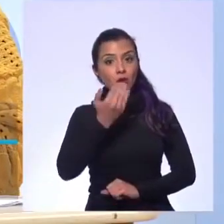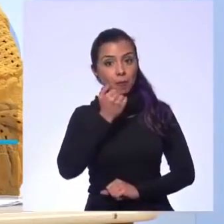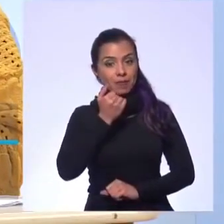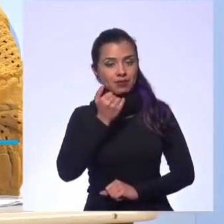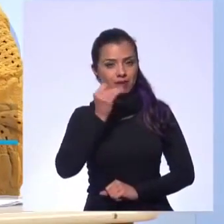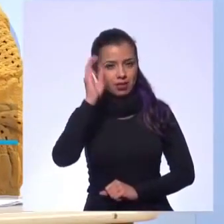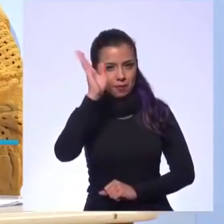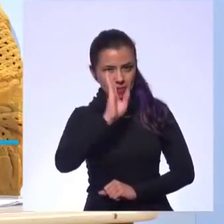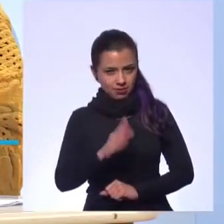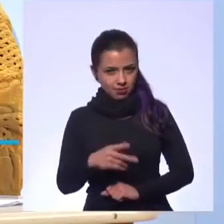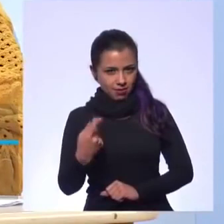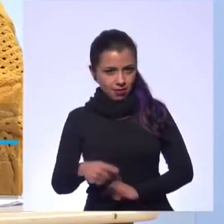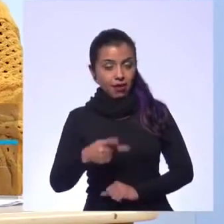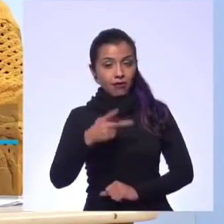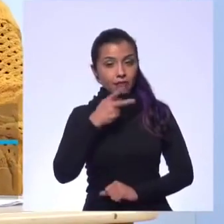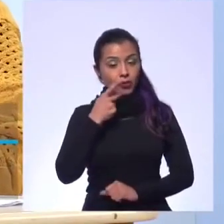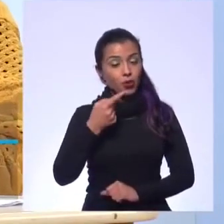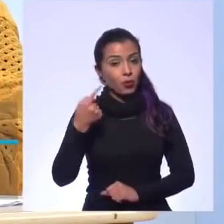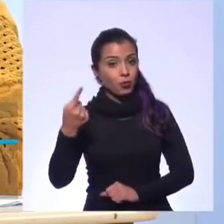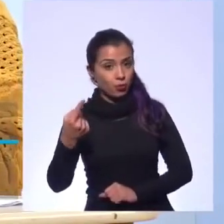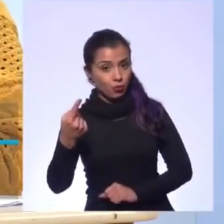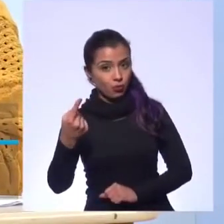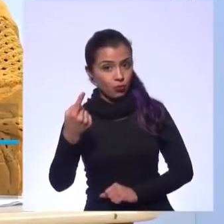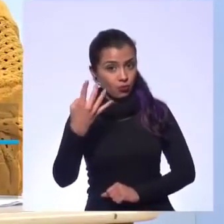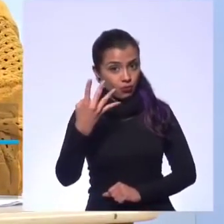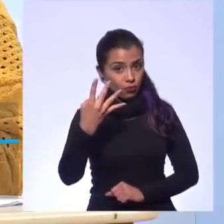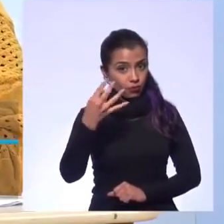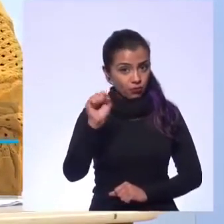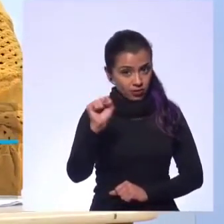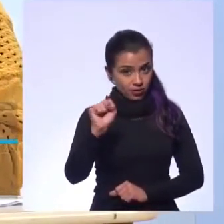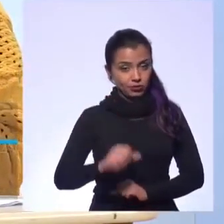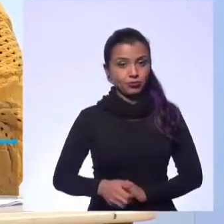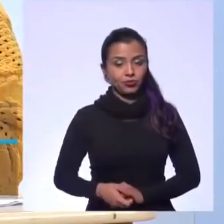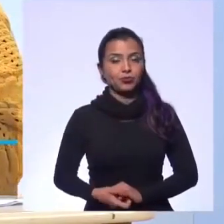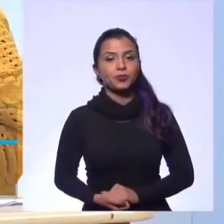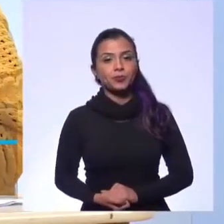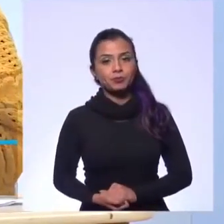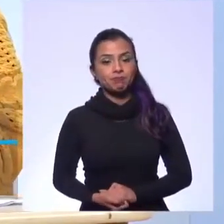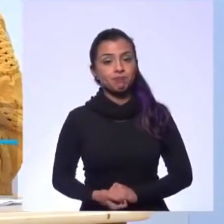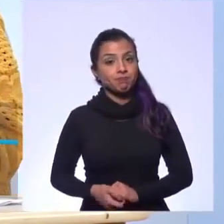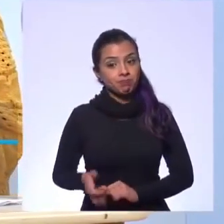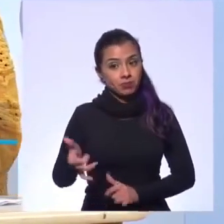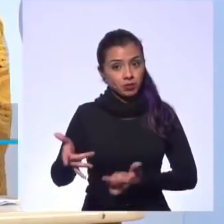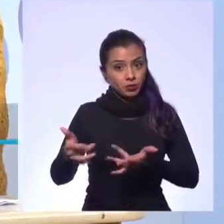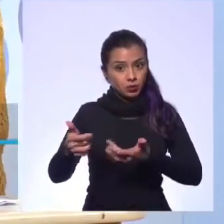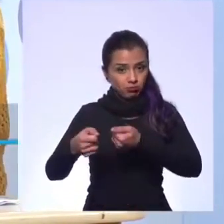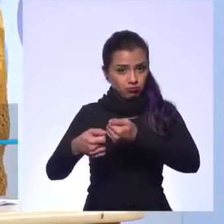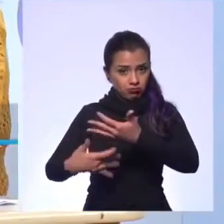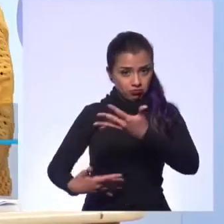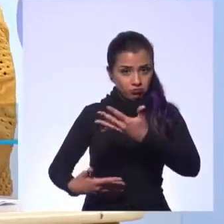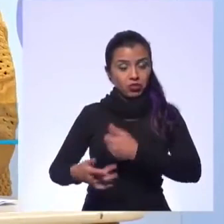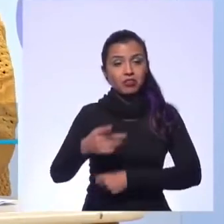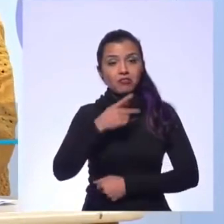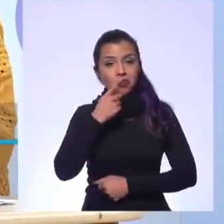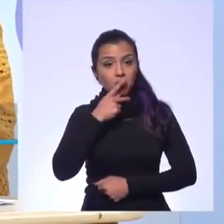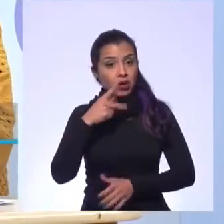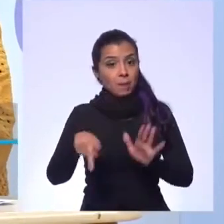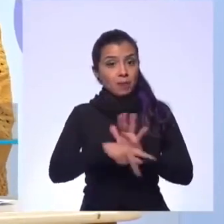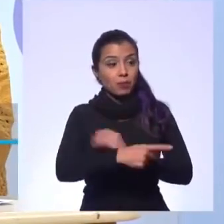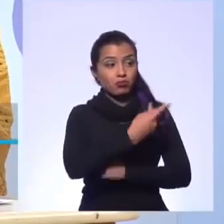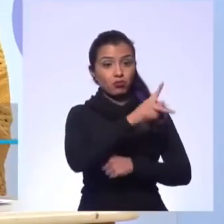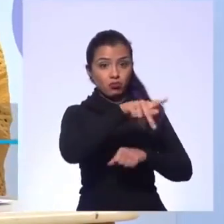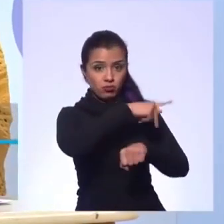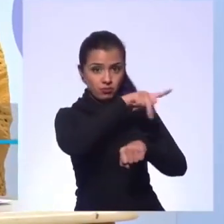responderam number 1, 4 e 8. As demais, eles colocaram que são dishes from other countries.